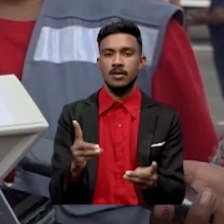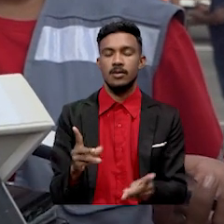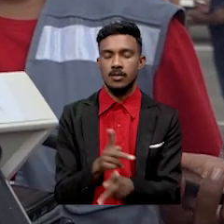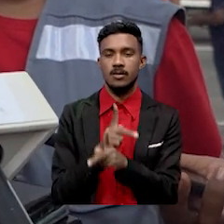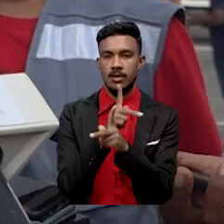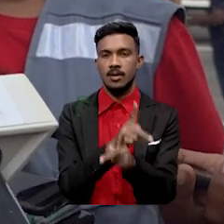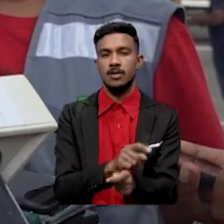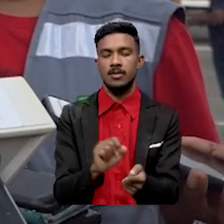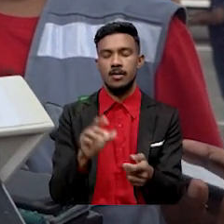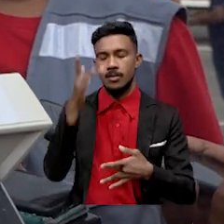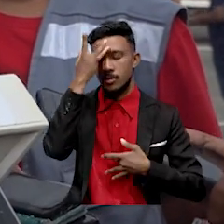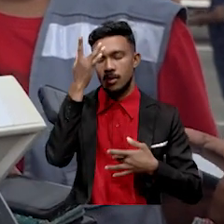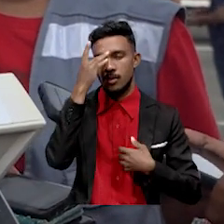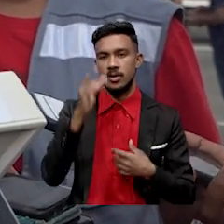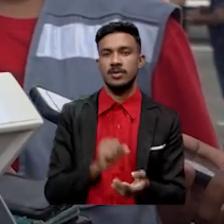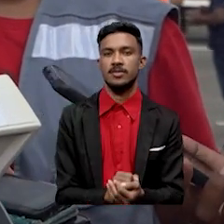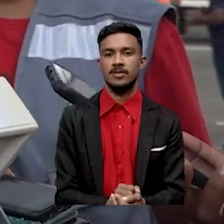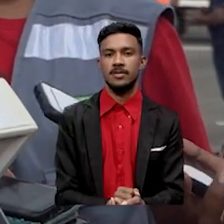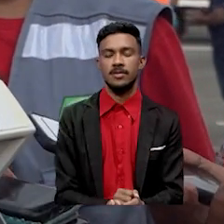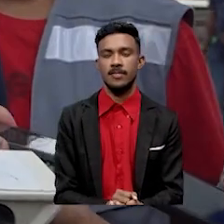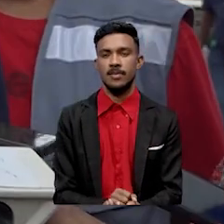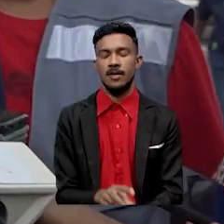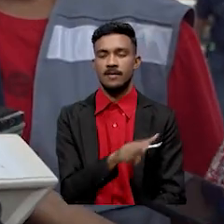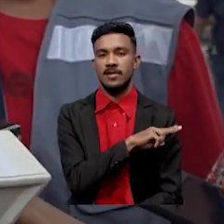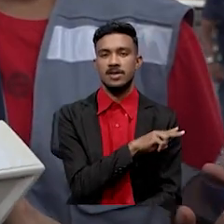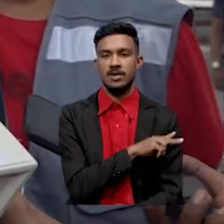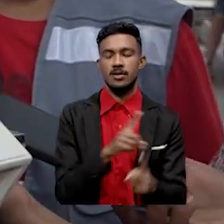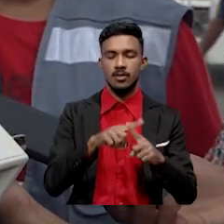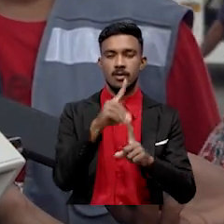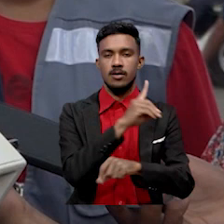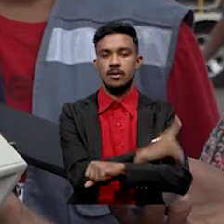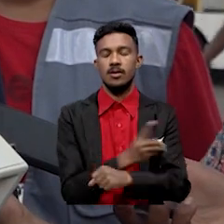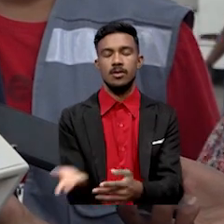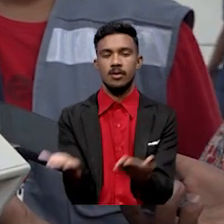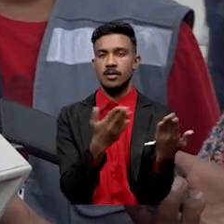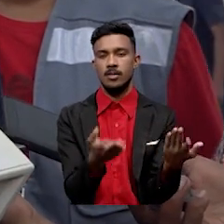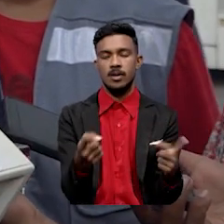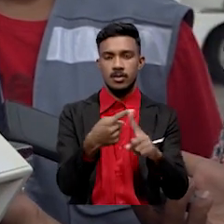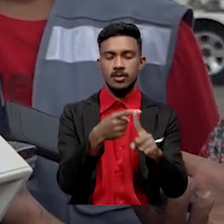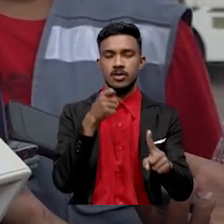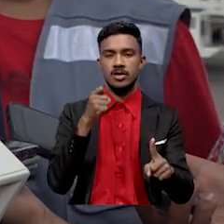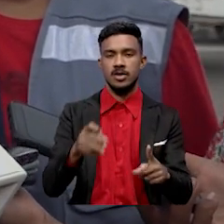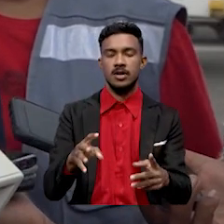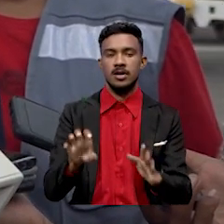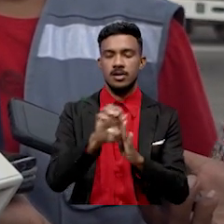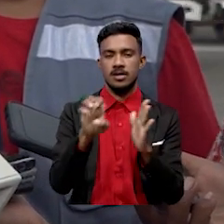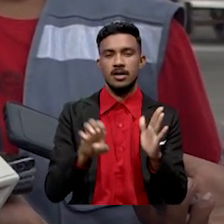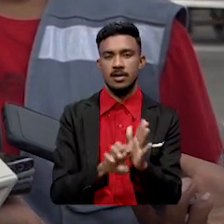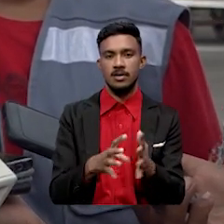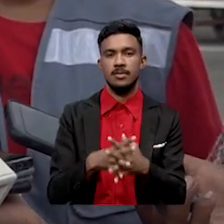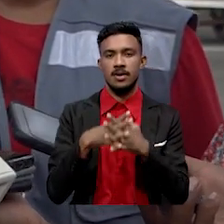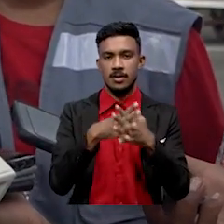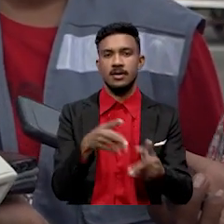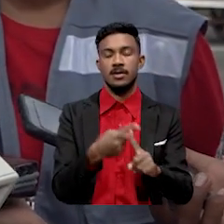né? Nessa mostra de combate a variante terceiro. Vacina não é hoje, não é mais, mas os Estados Unidos da América, leu